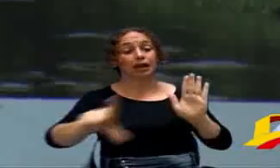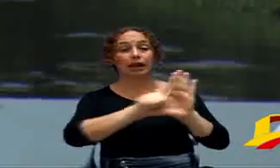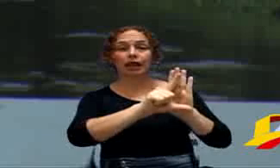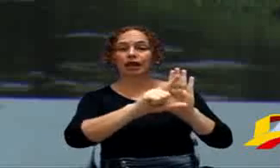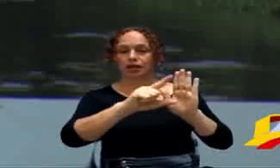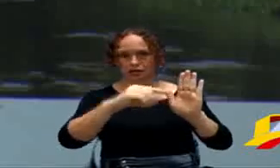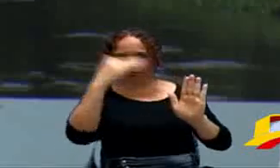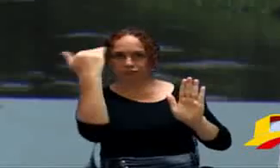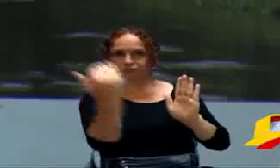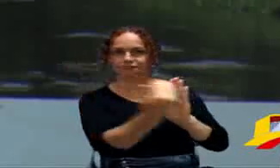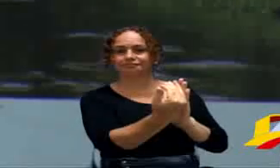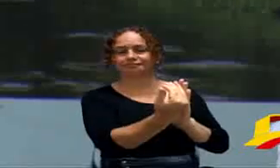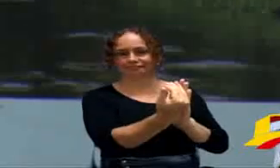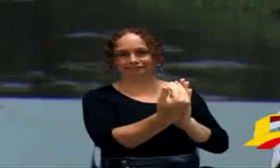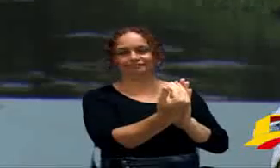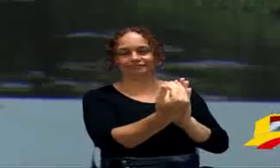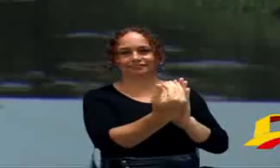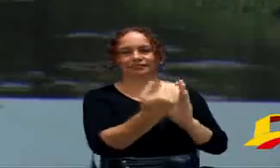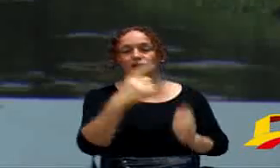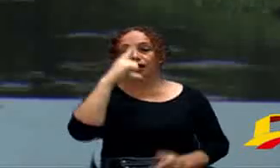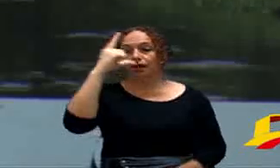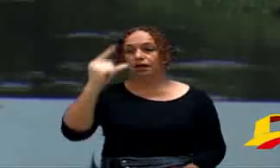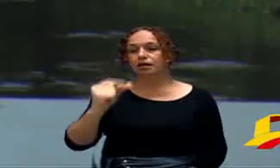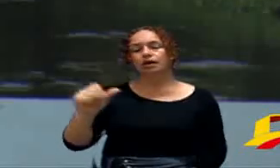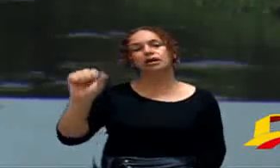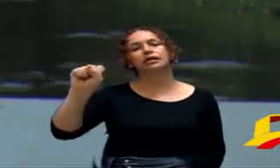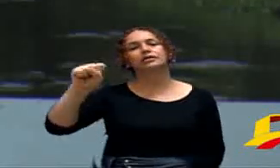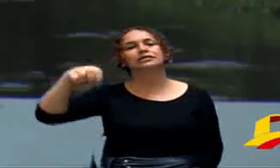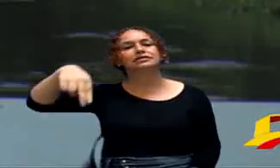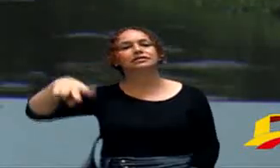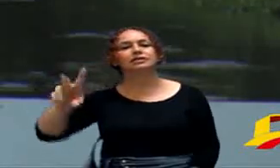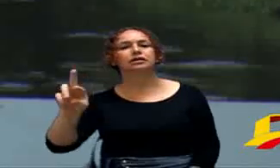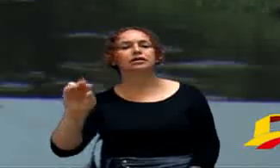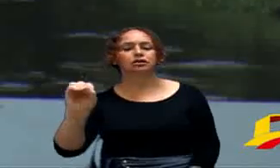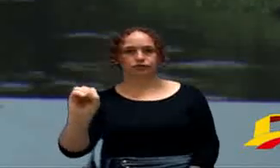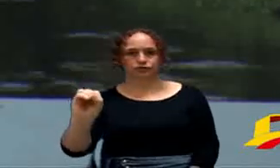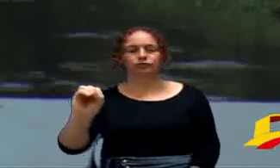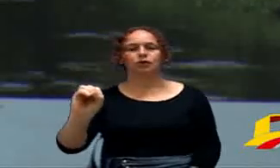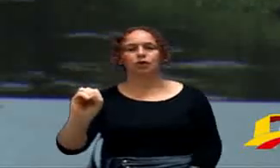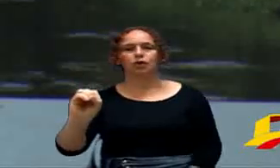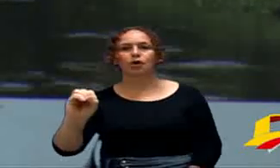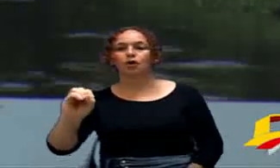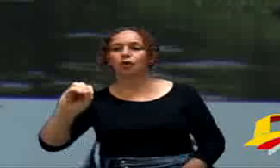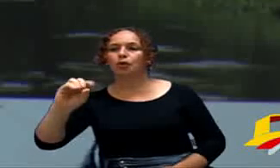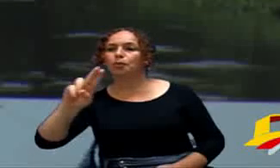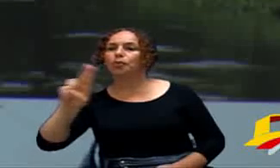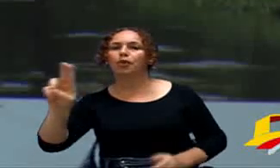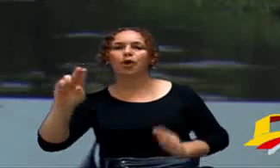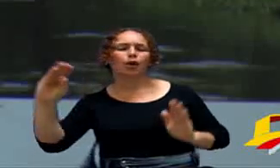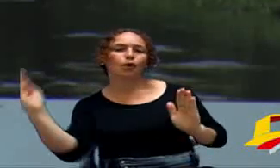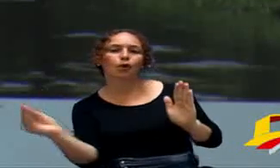Sandro ele passou a fazer parte da lista de excedentes dos animais zoológicos,